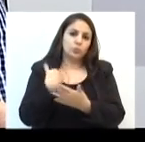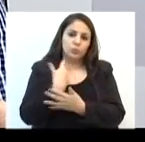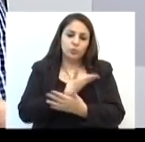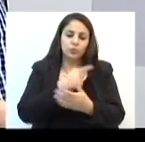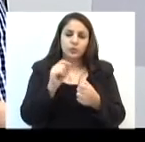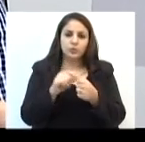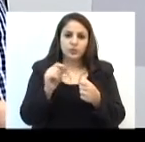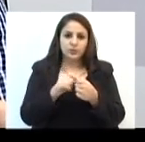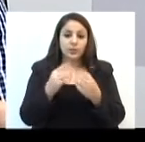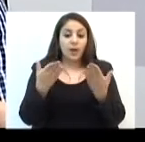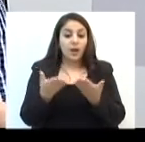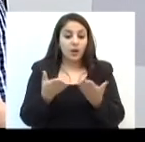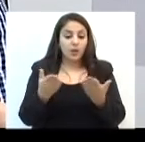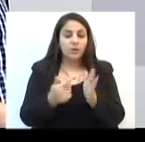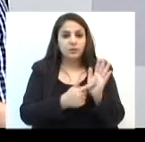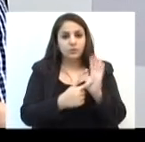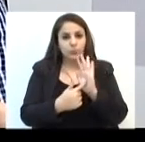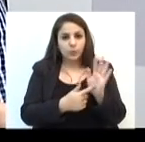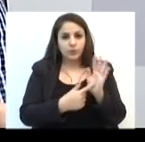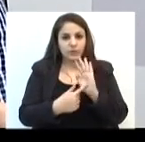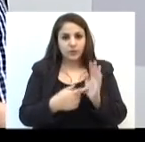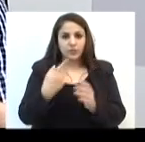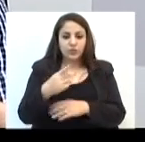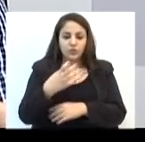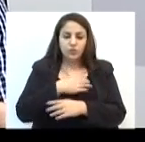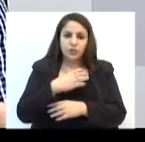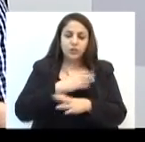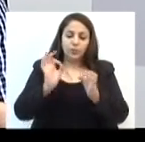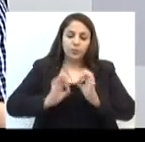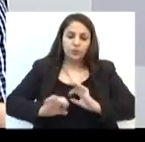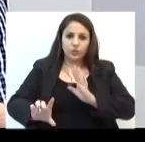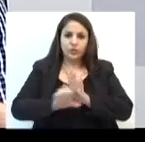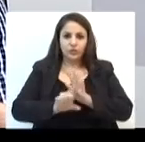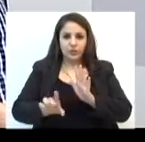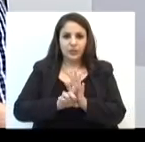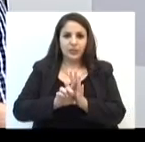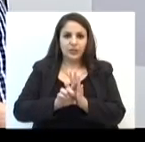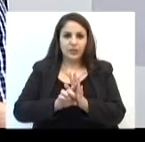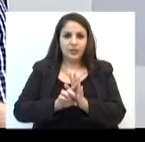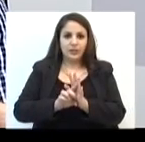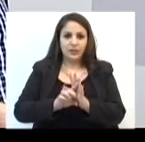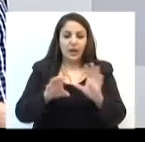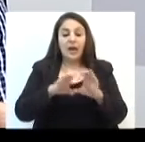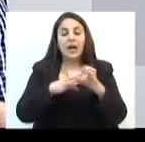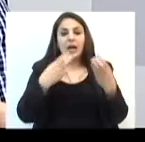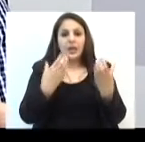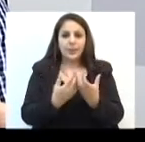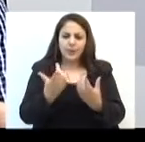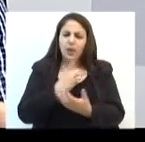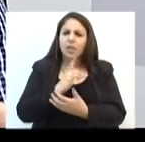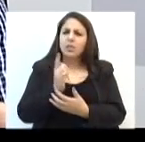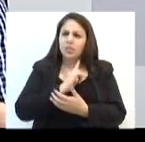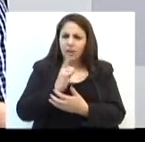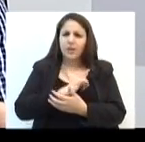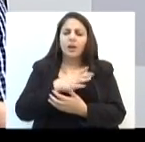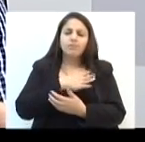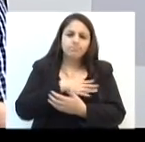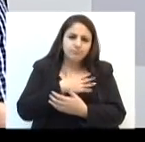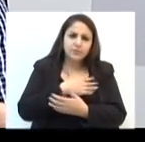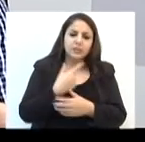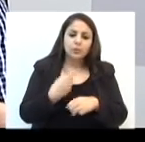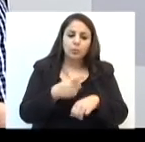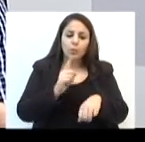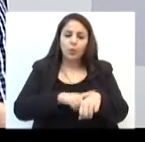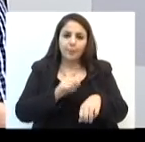estudos que nós fizemos e que agora são apresentados sob a forma de projeto de lei à Câmara, que seguramente terá